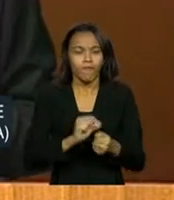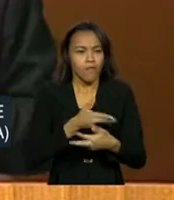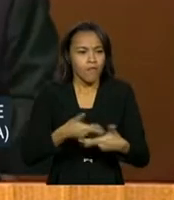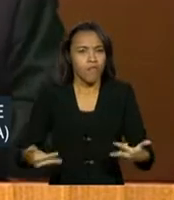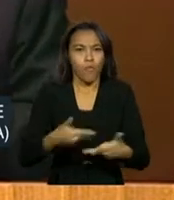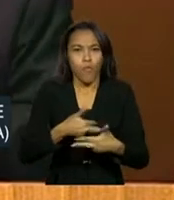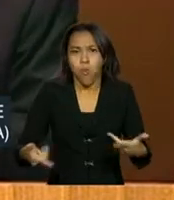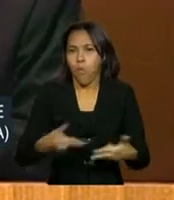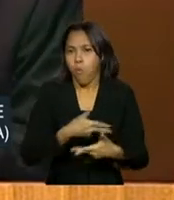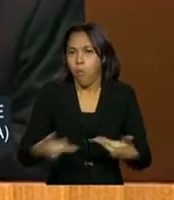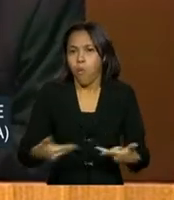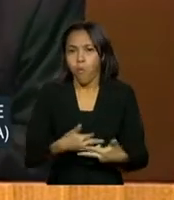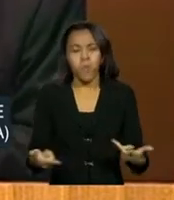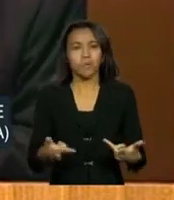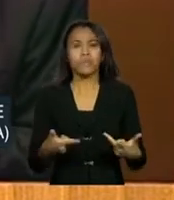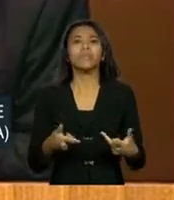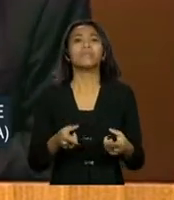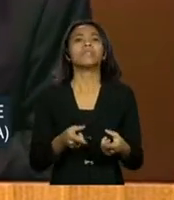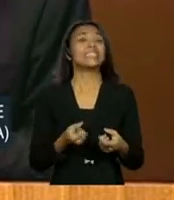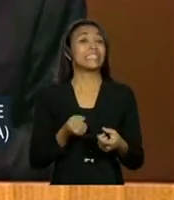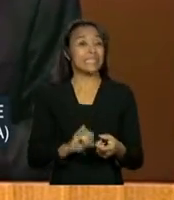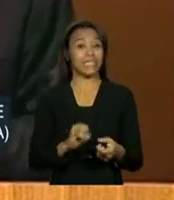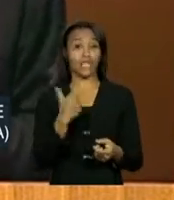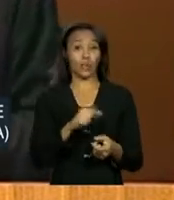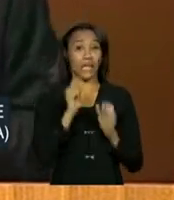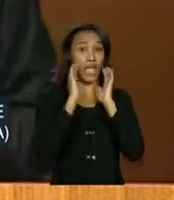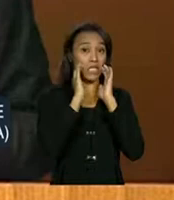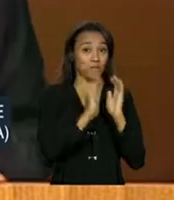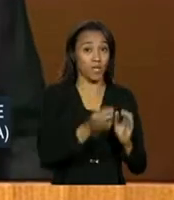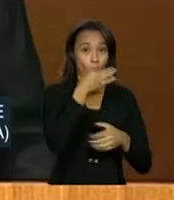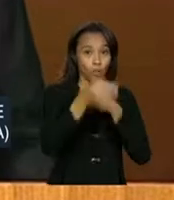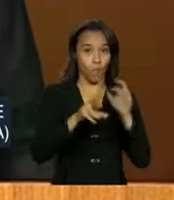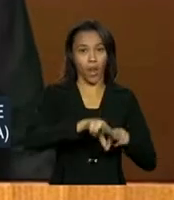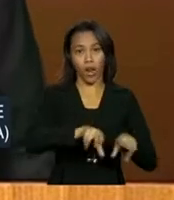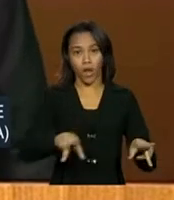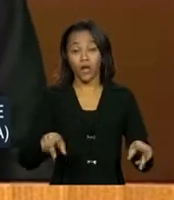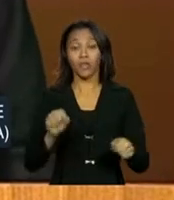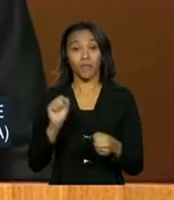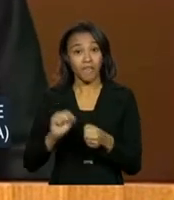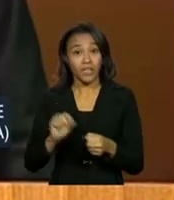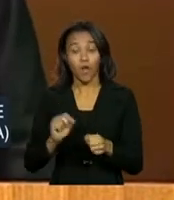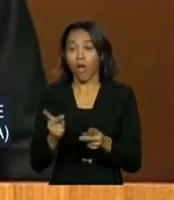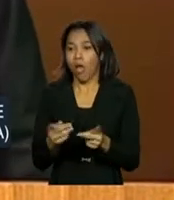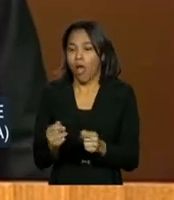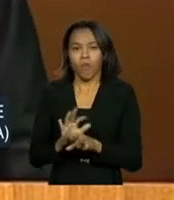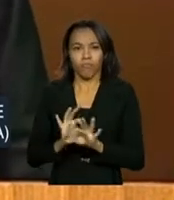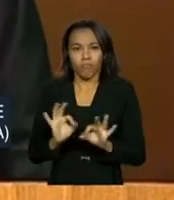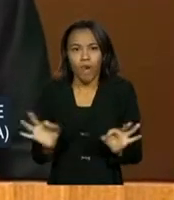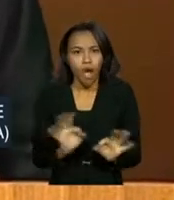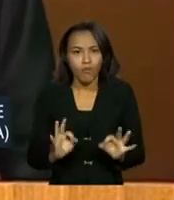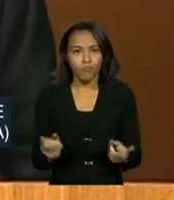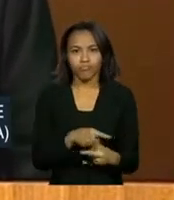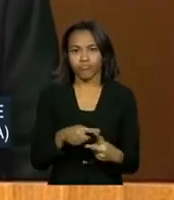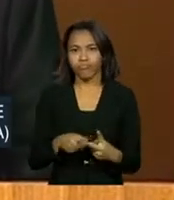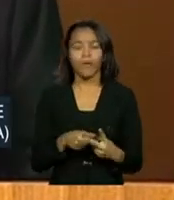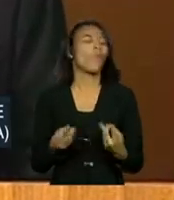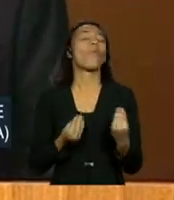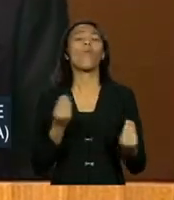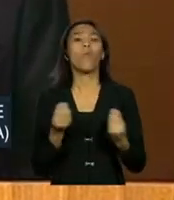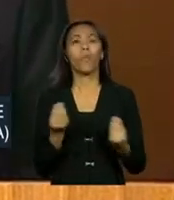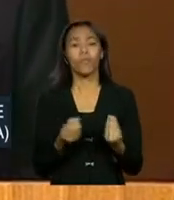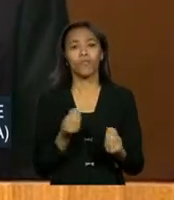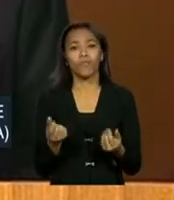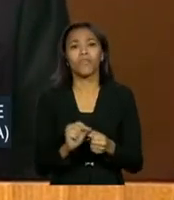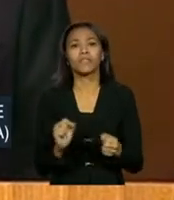Sem o respeito à pluralidade e à liberdade de produção, nós não teremos condições de